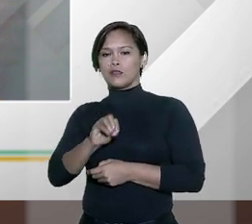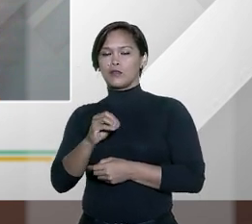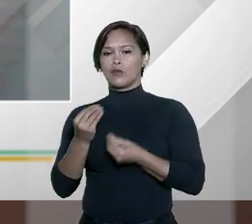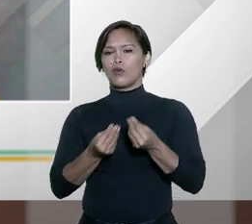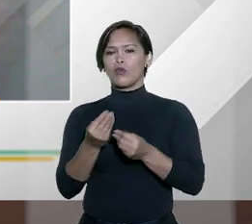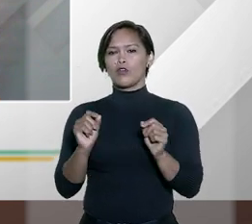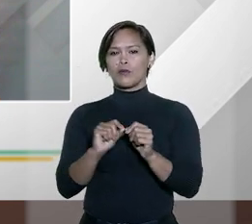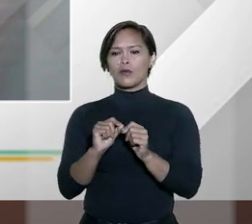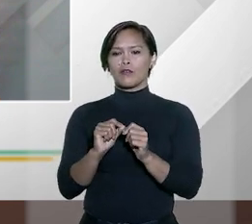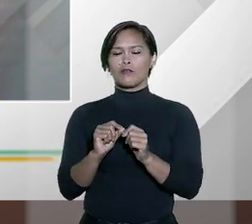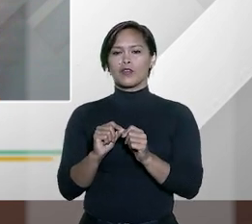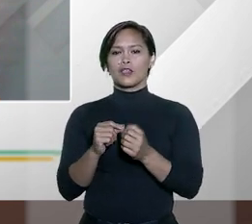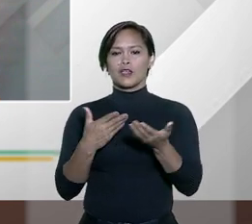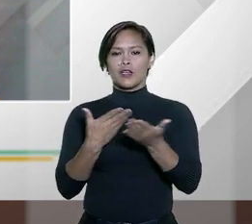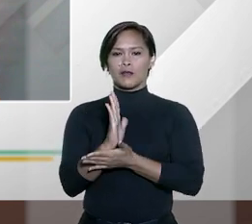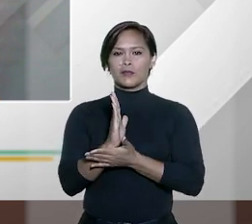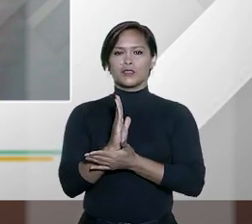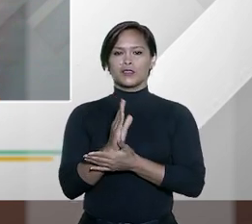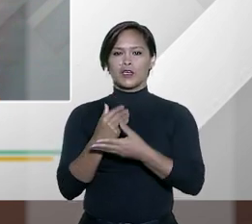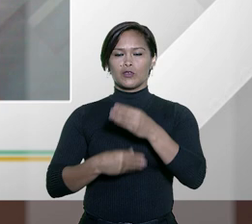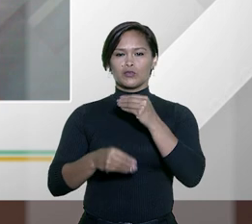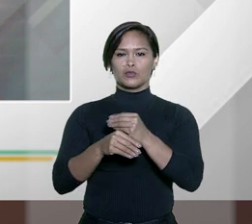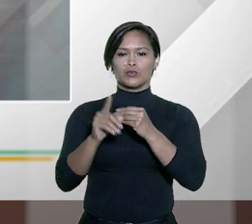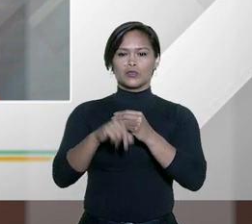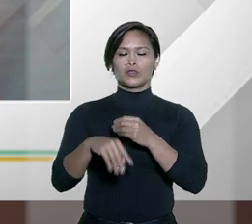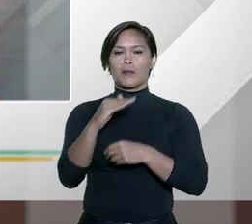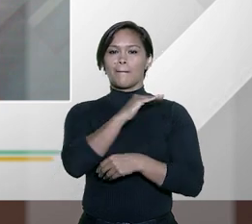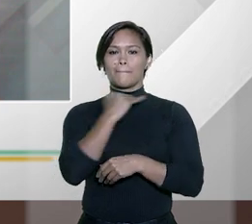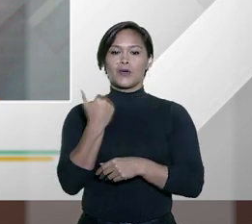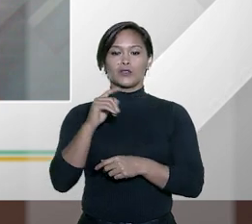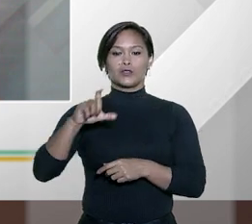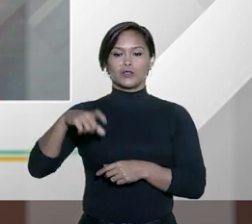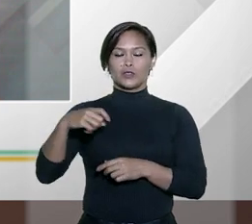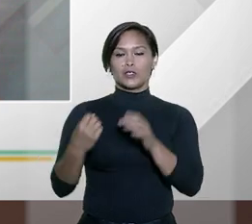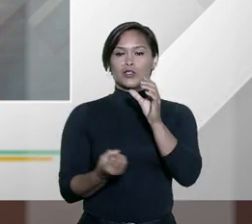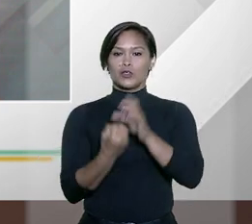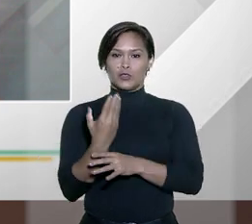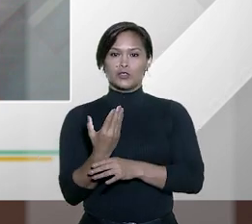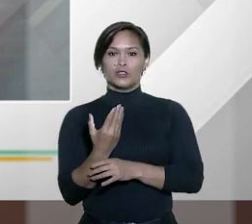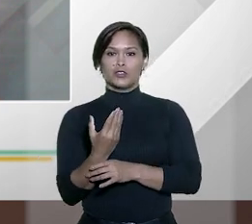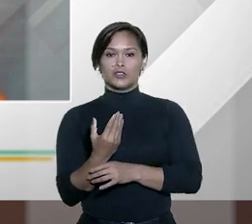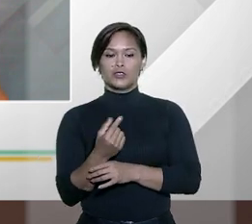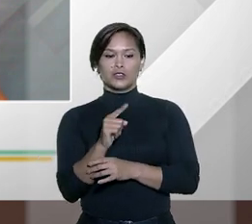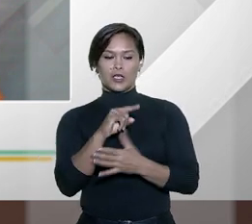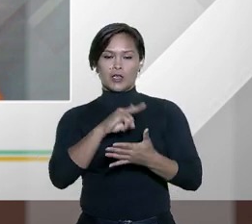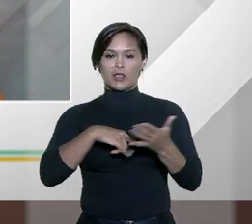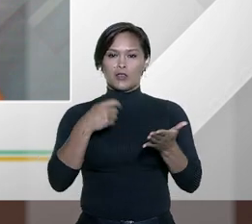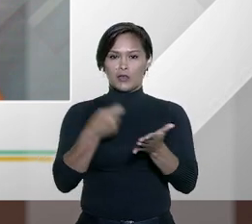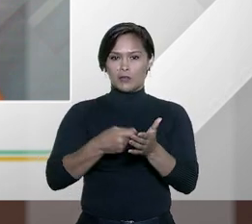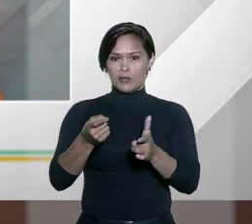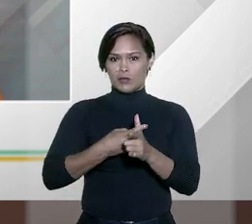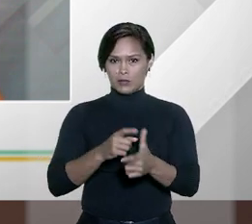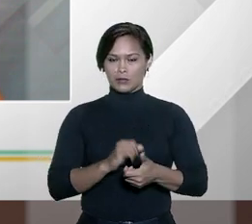é realizada a habilitação dos sucessores no caso de morte do credor originário do